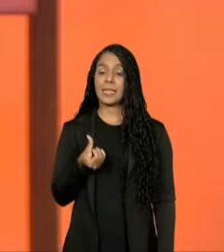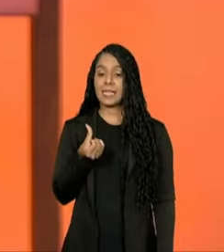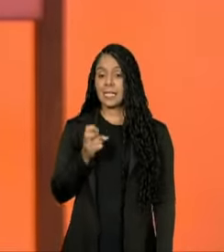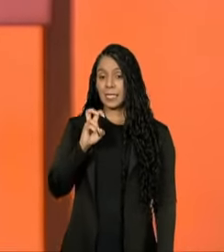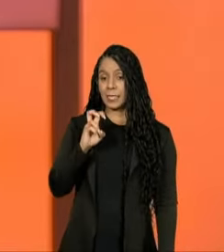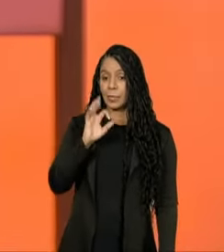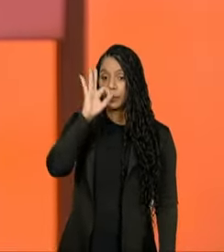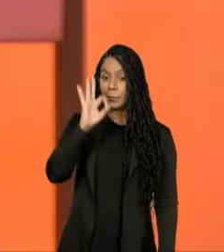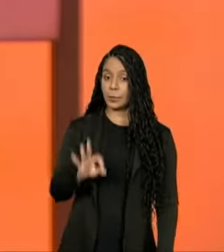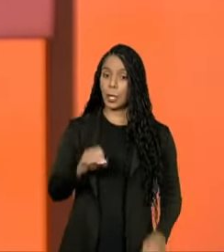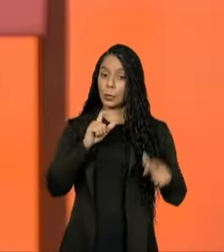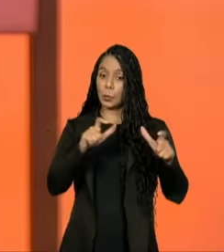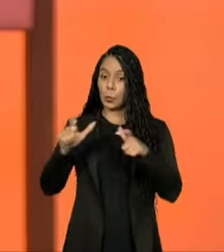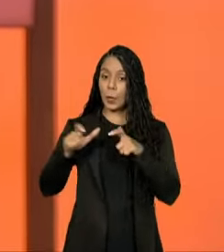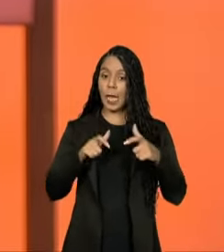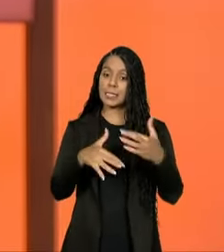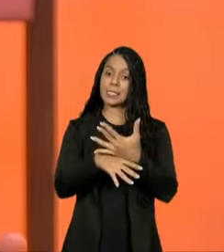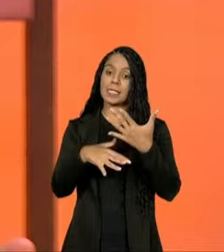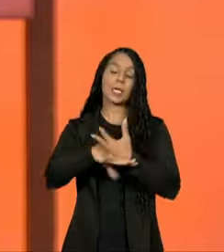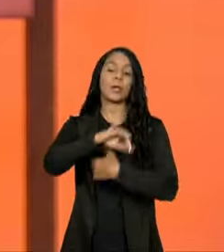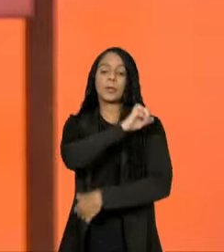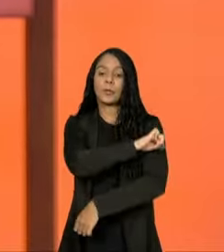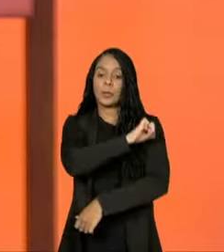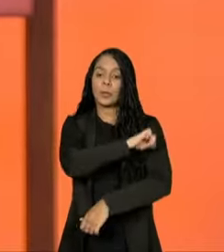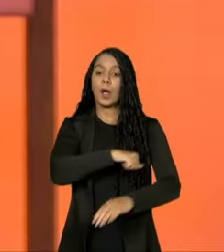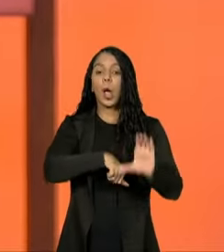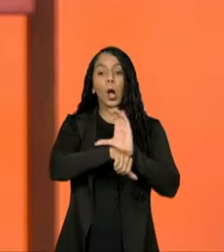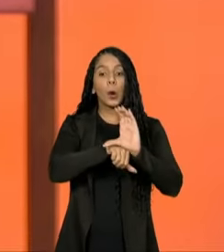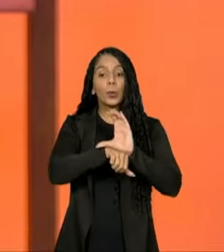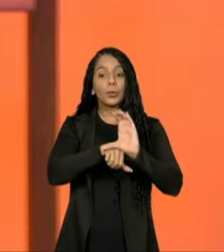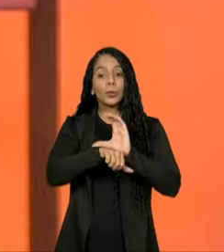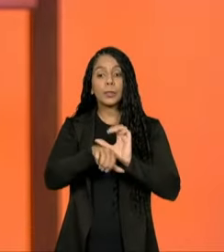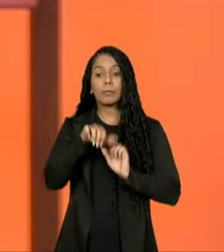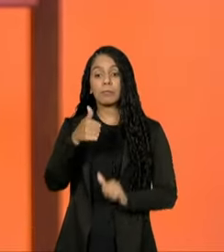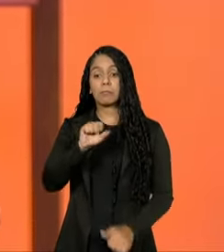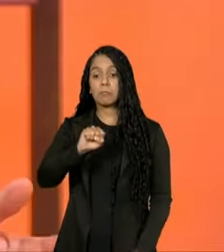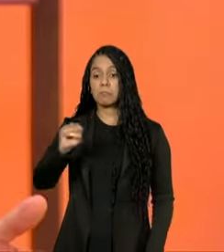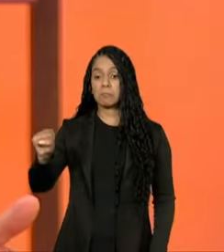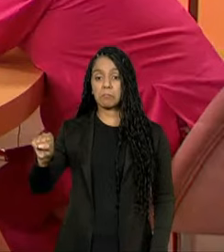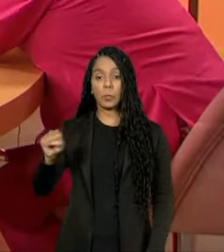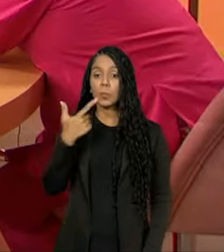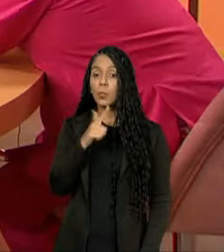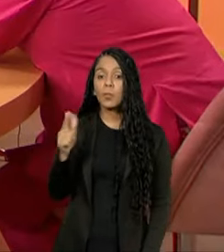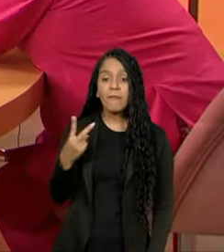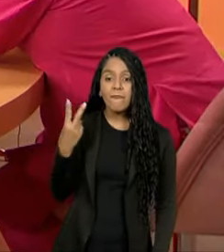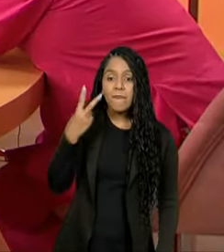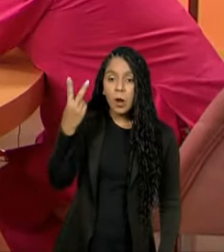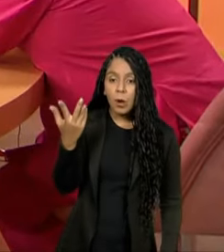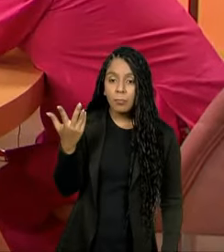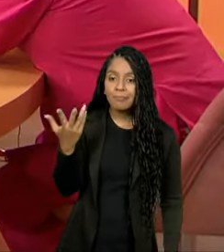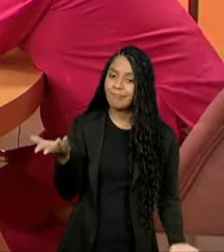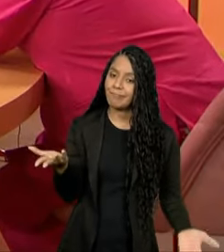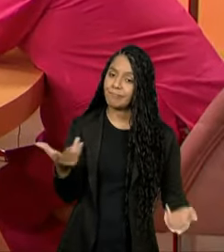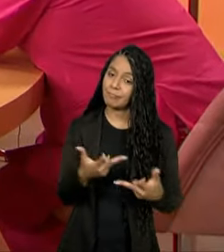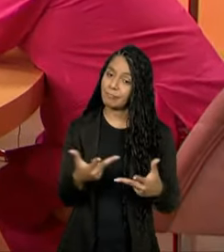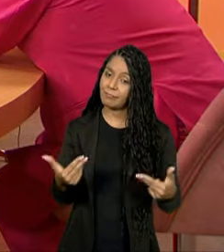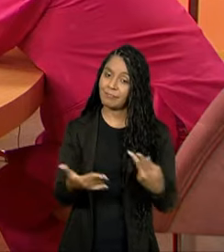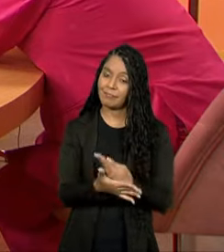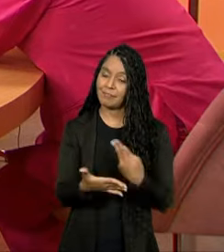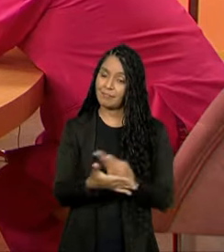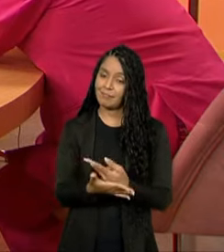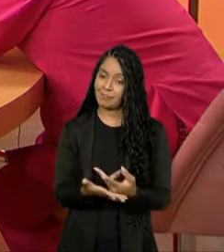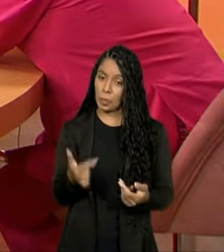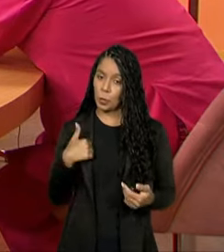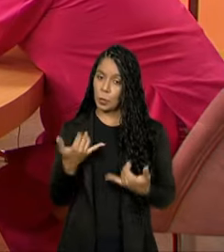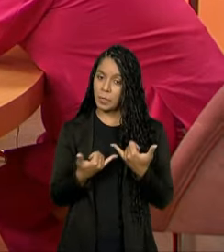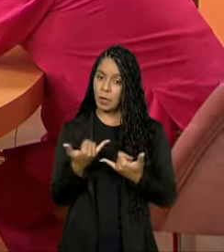65% dos territórios da cidade do Rio de Janeiro a Constituição de 88 não vale, tem alguma coisa muito errada. Ou eu estou